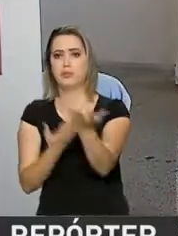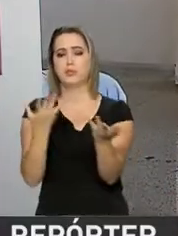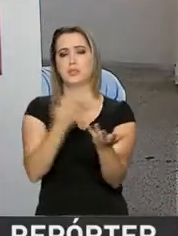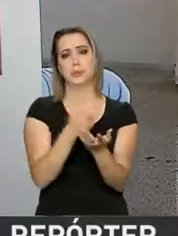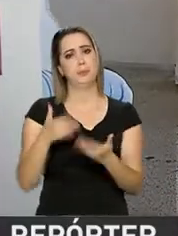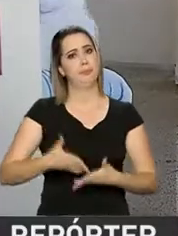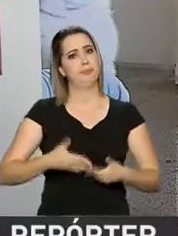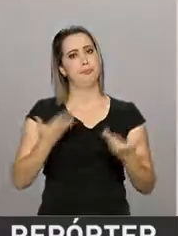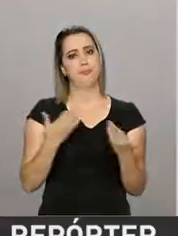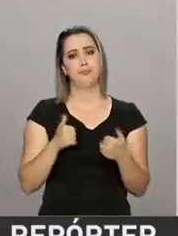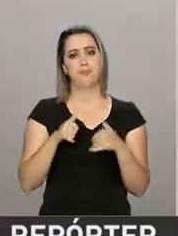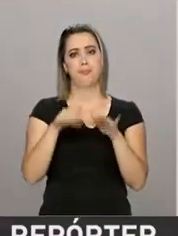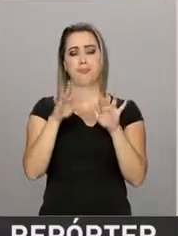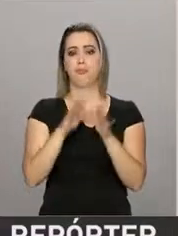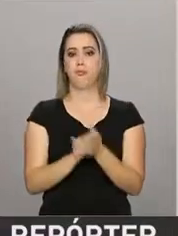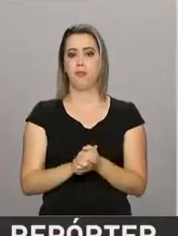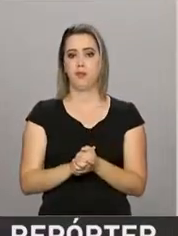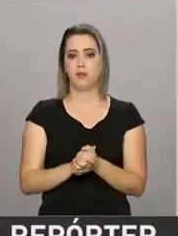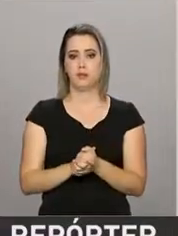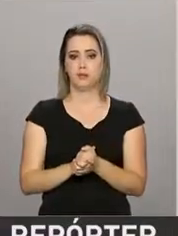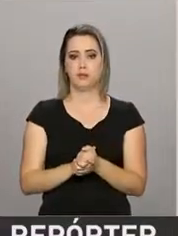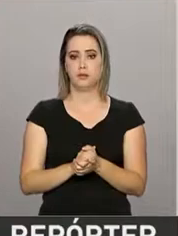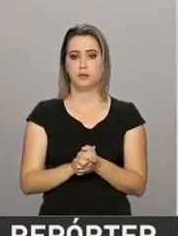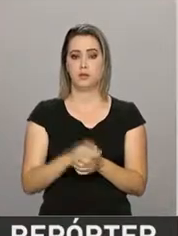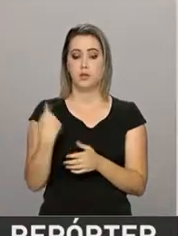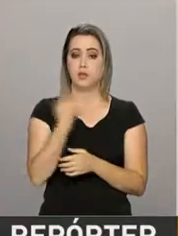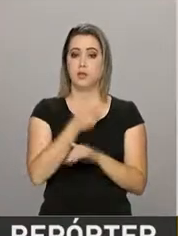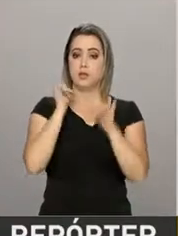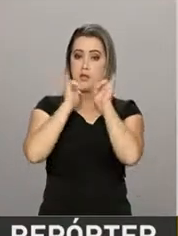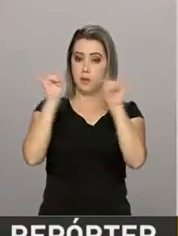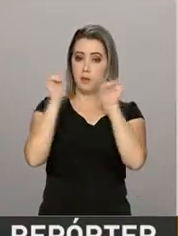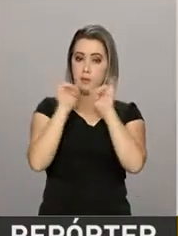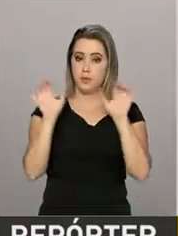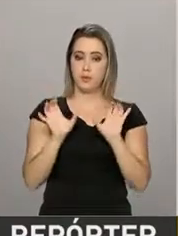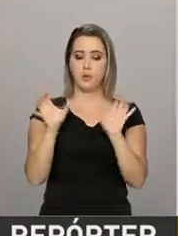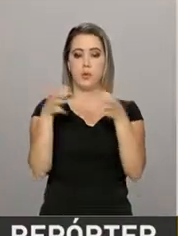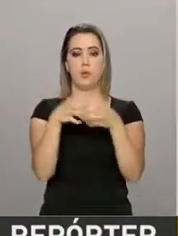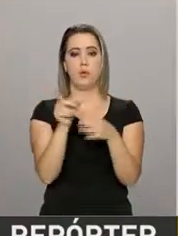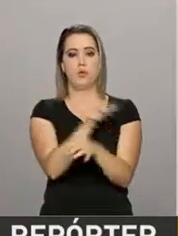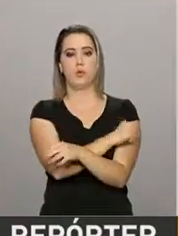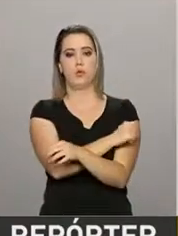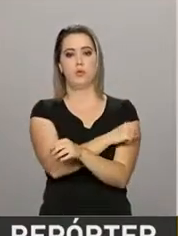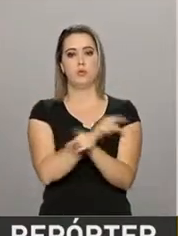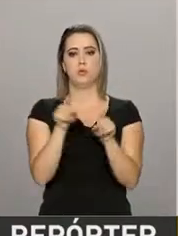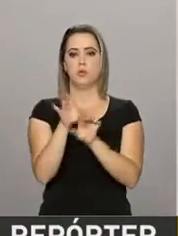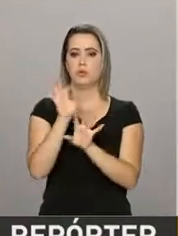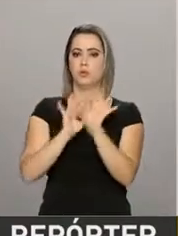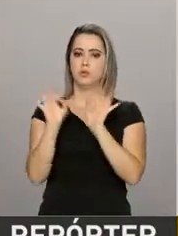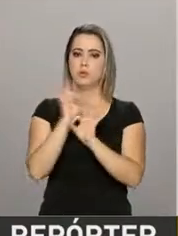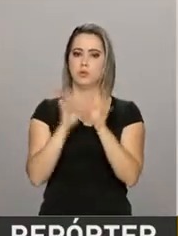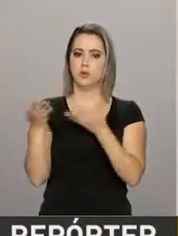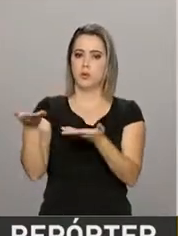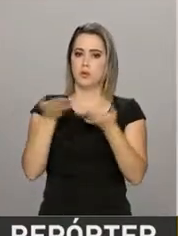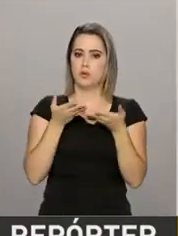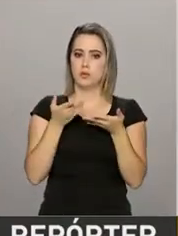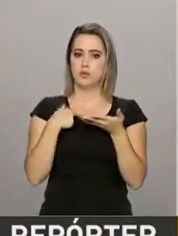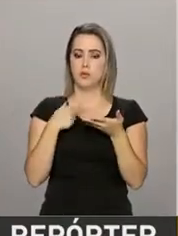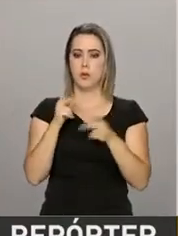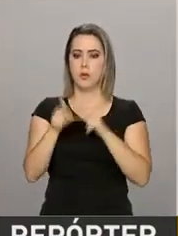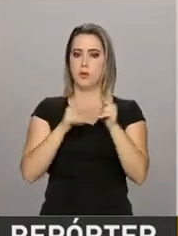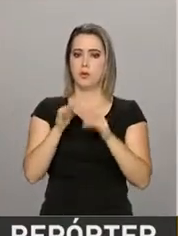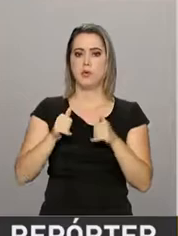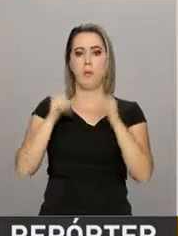maior intensidade. Em geral, quando a gente tem campanha, os serviços de saúde e as salas de vacina se organizam para receber um público